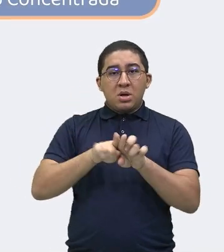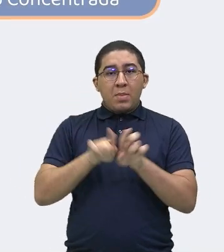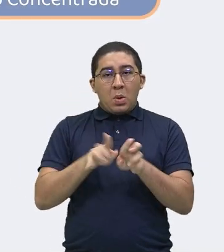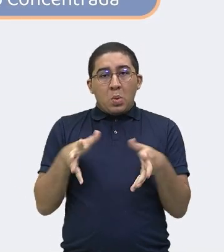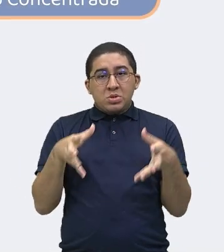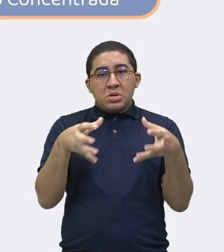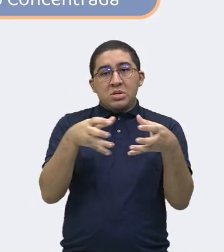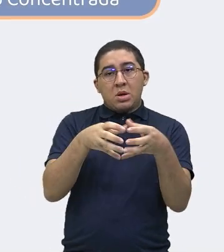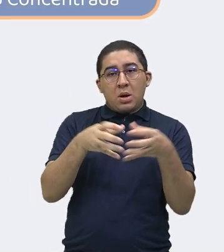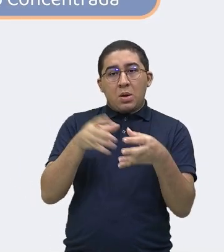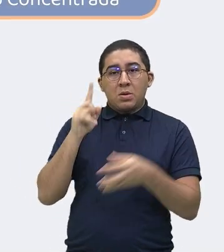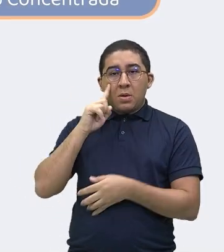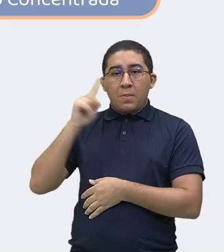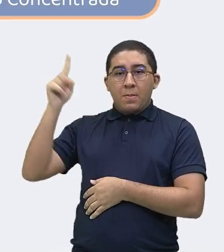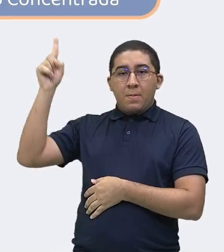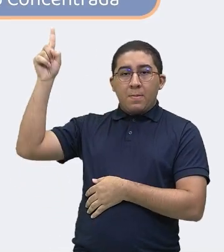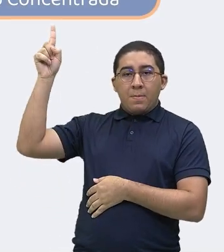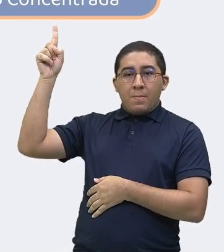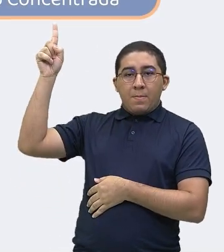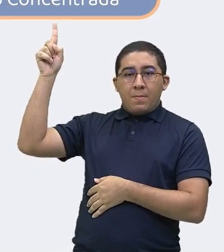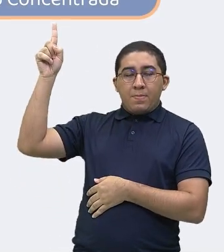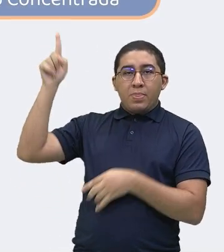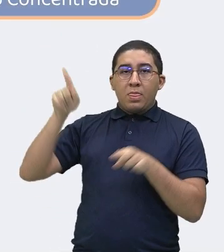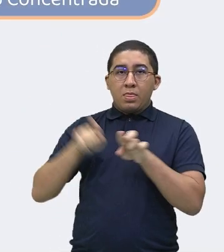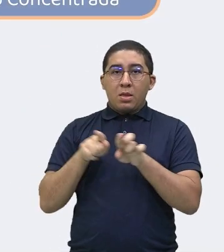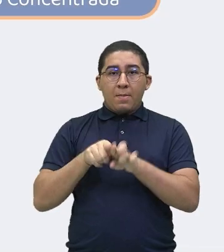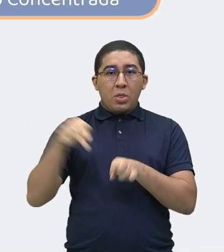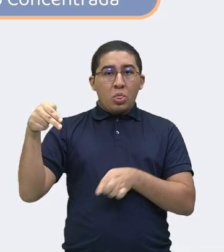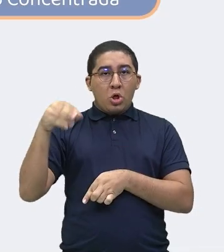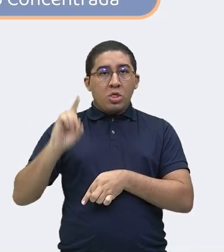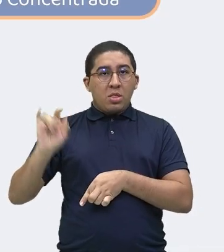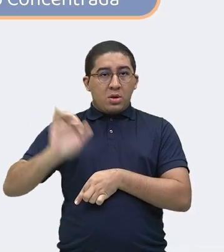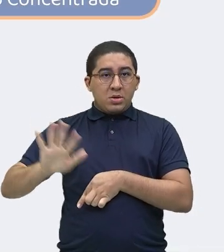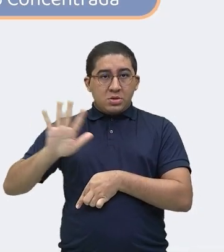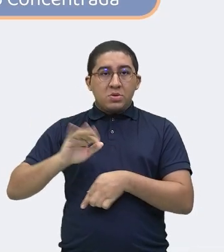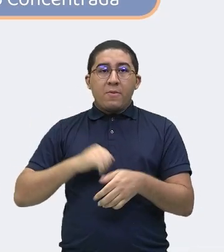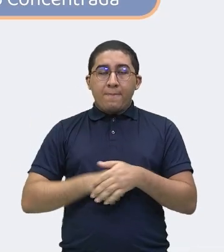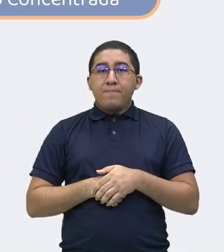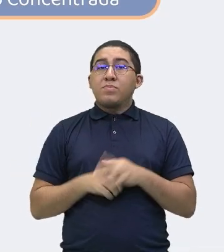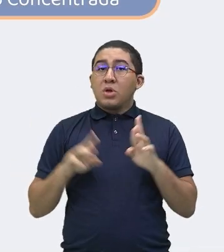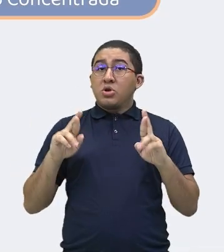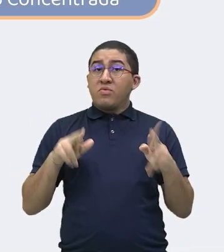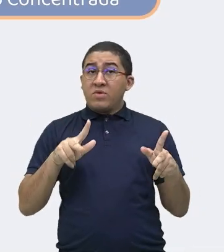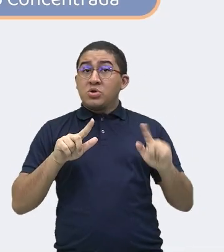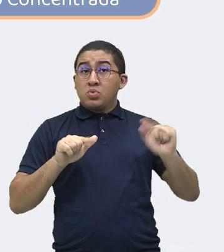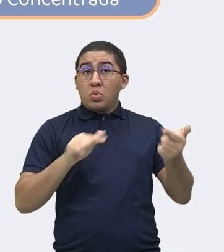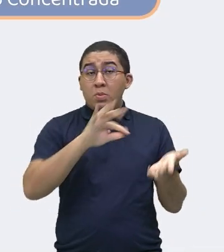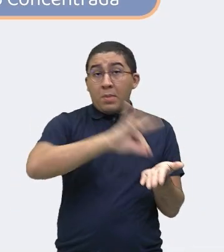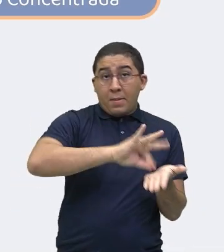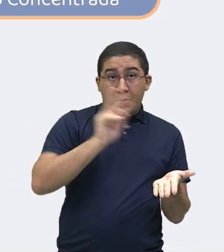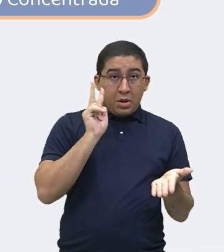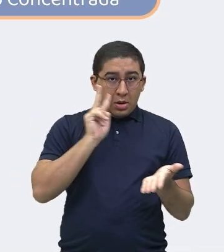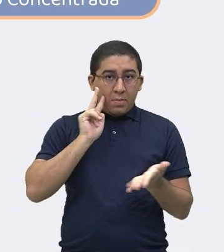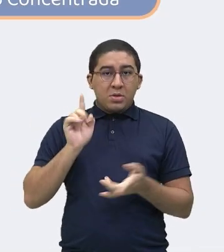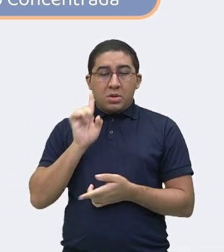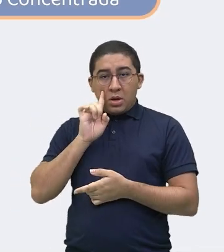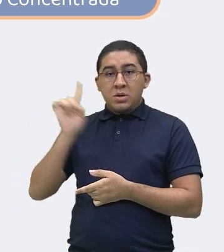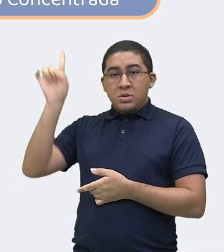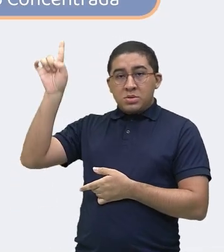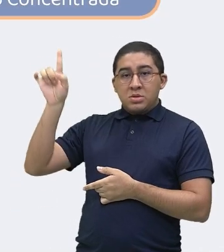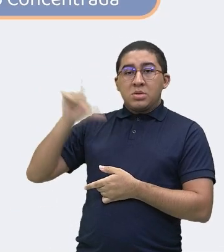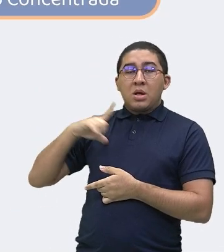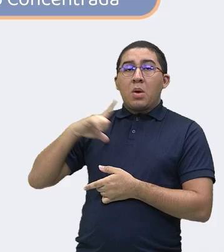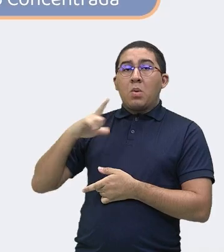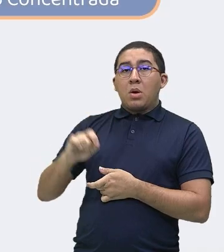bem diferente do que a gente viu ali do Pedro Pinches, né? Aí a gente tem cada um dos limites territoriais de cada um dos estados